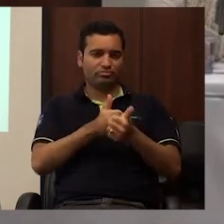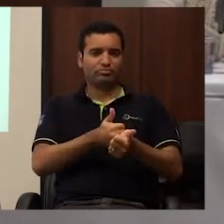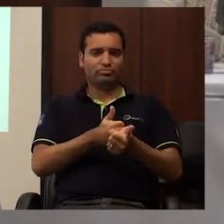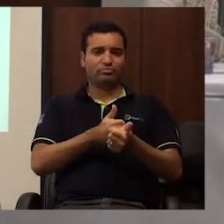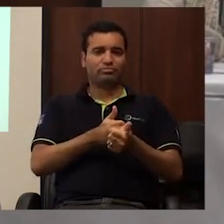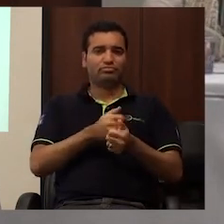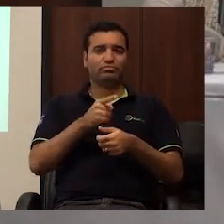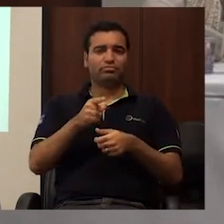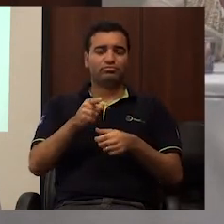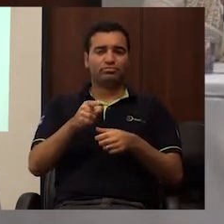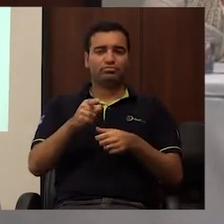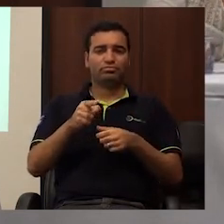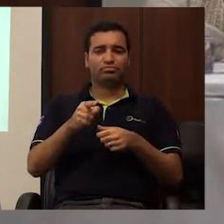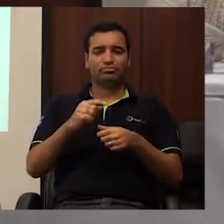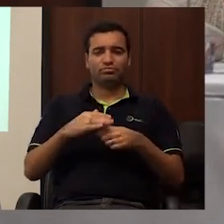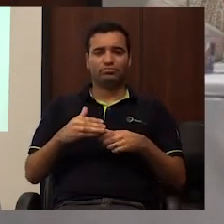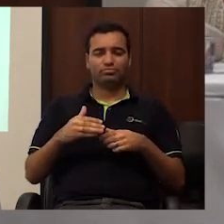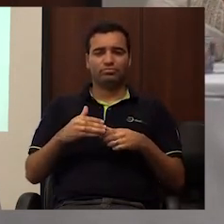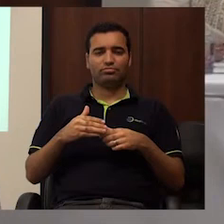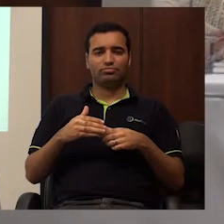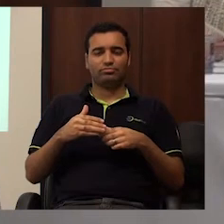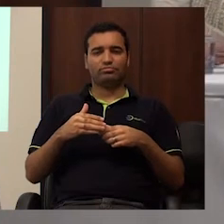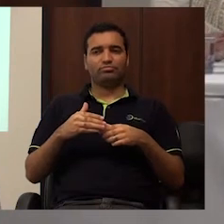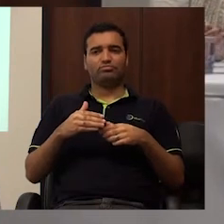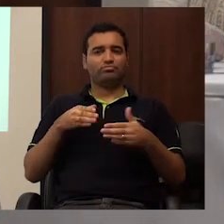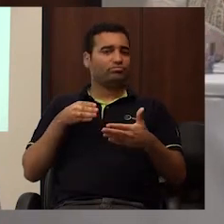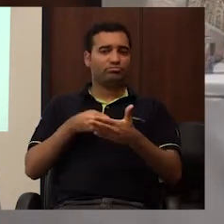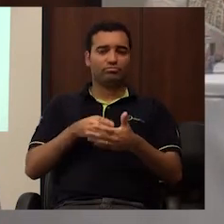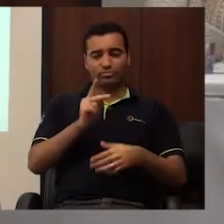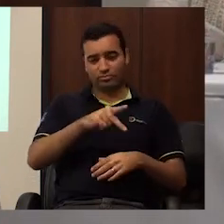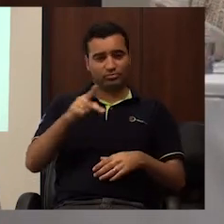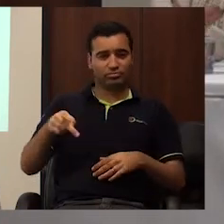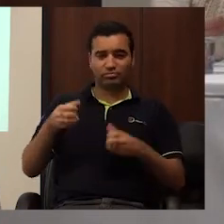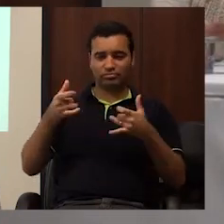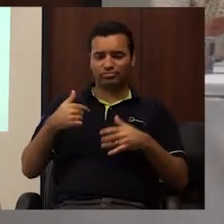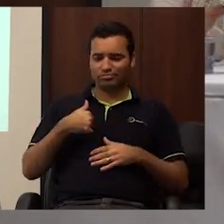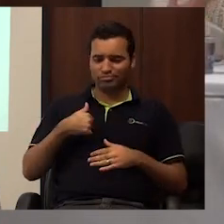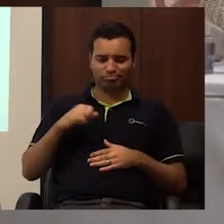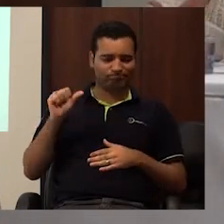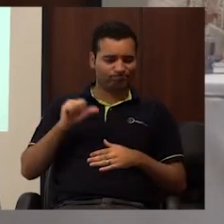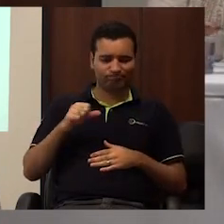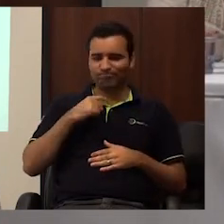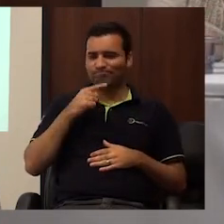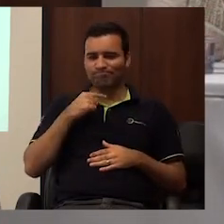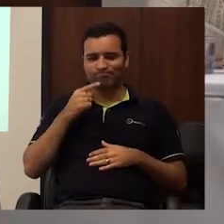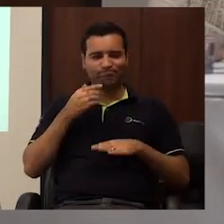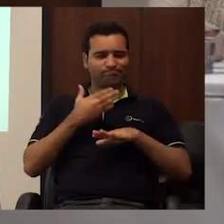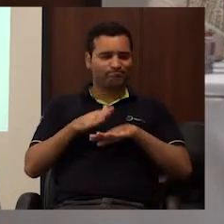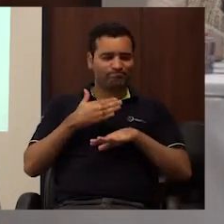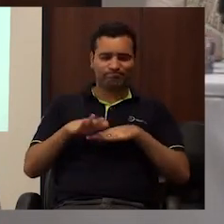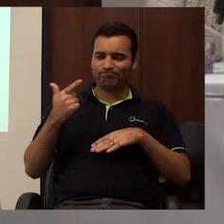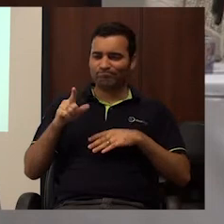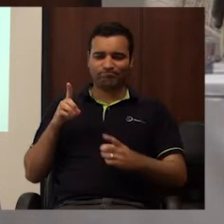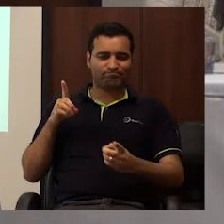né, esse impasse, né? Os professores se dizem incapazes ou não preparados